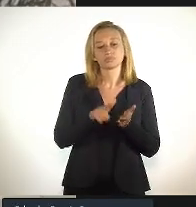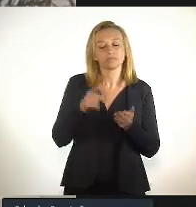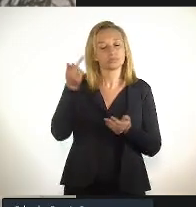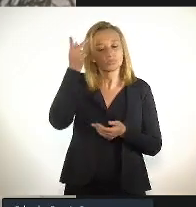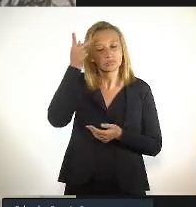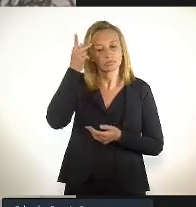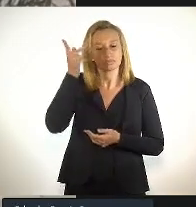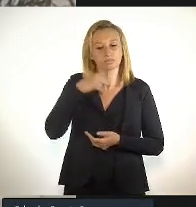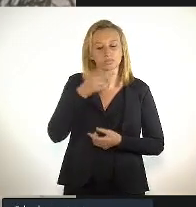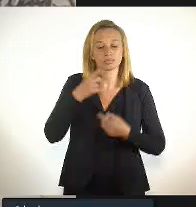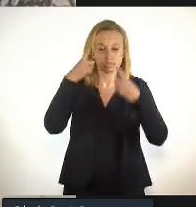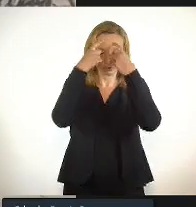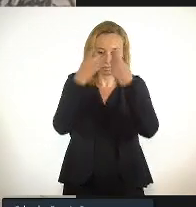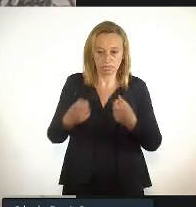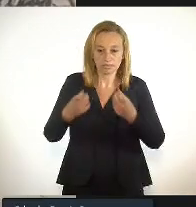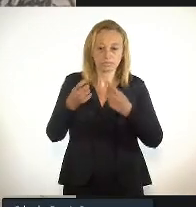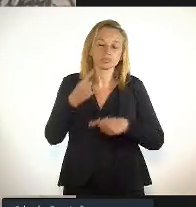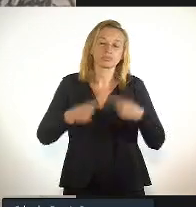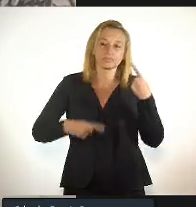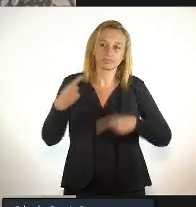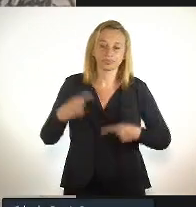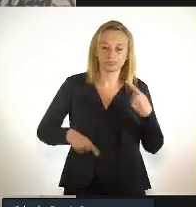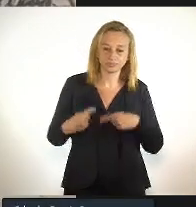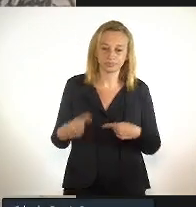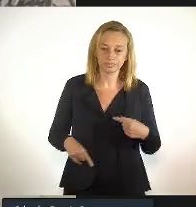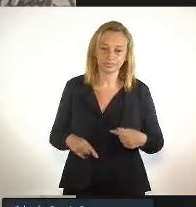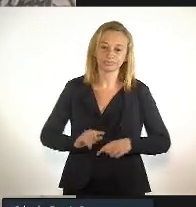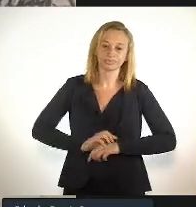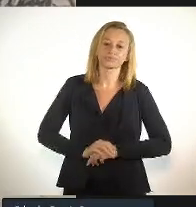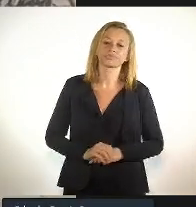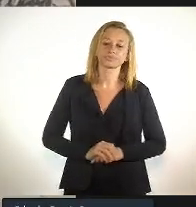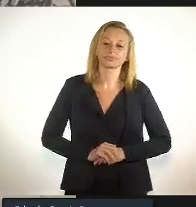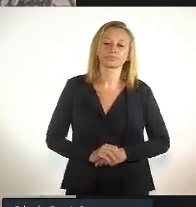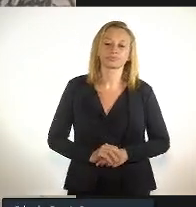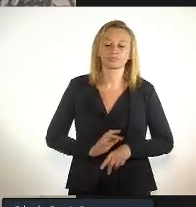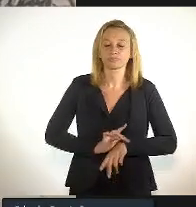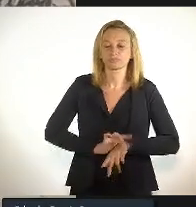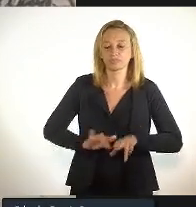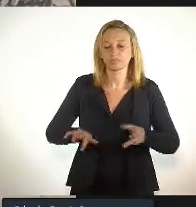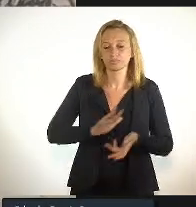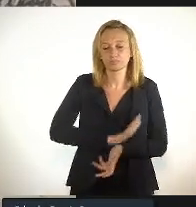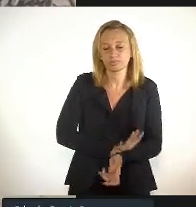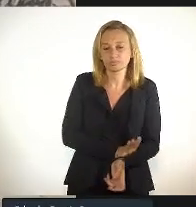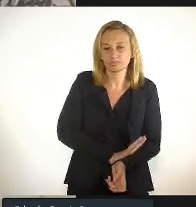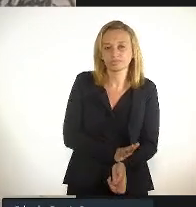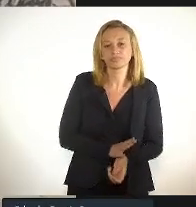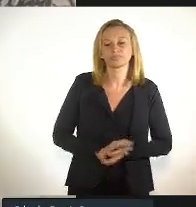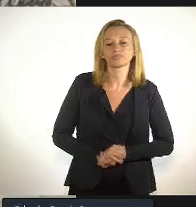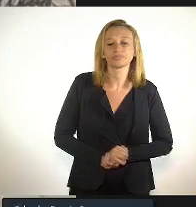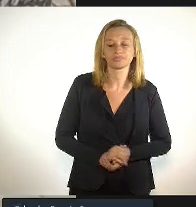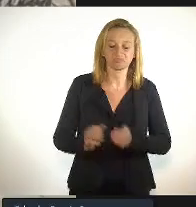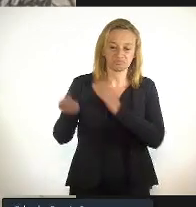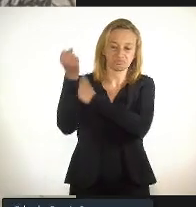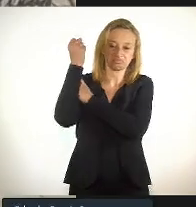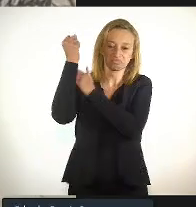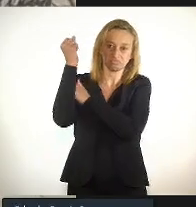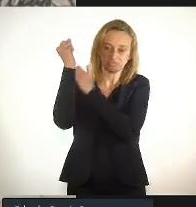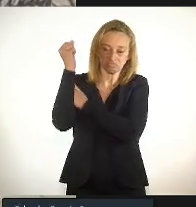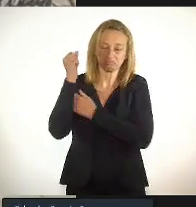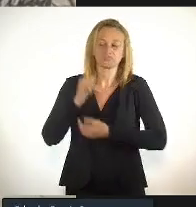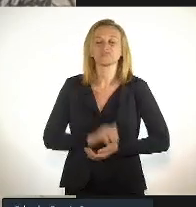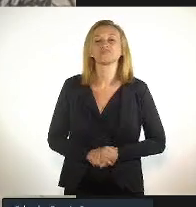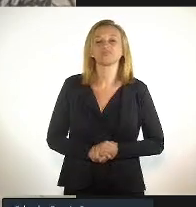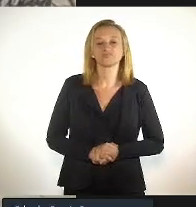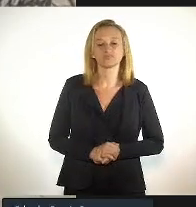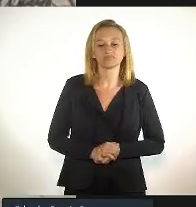violência política, que vem recheada de muito racismo, de muito machismo, de muita